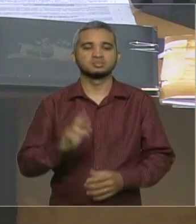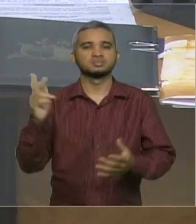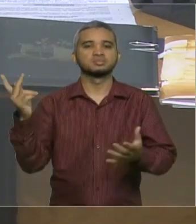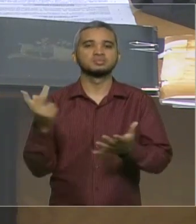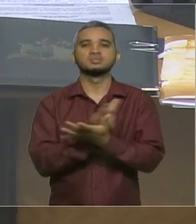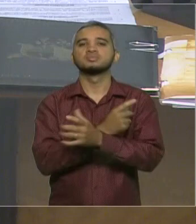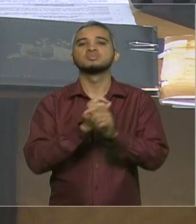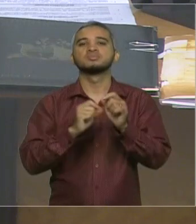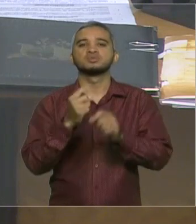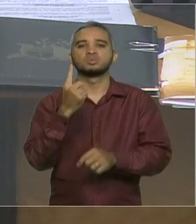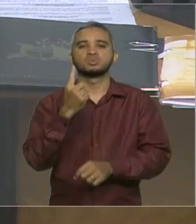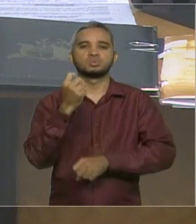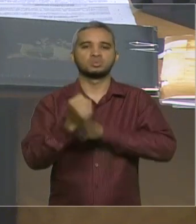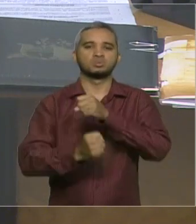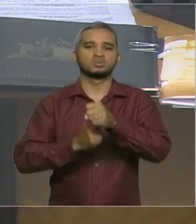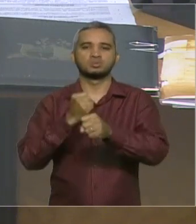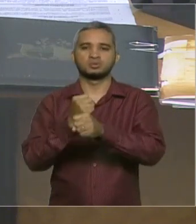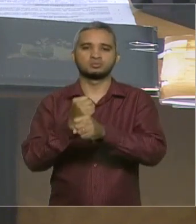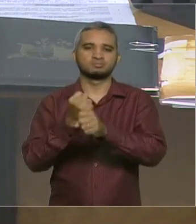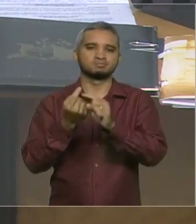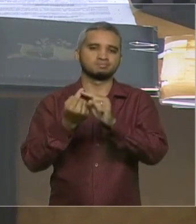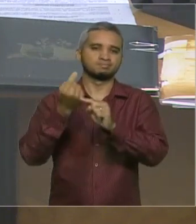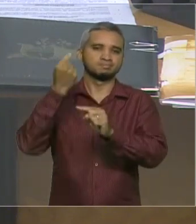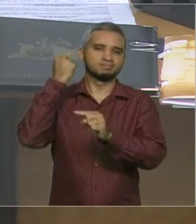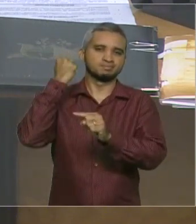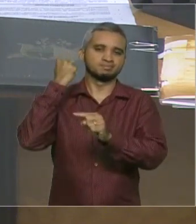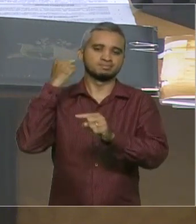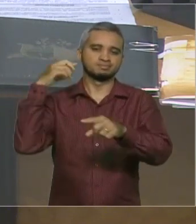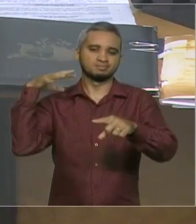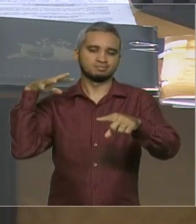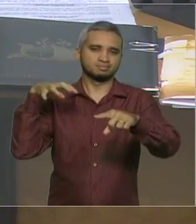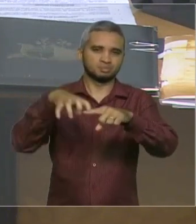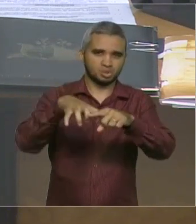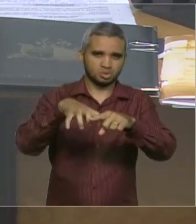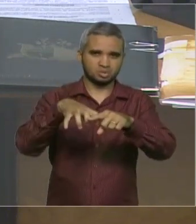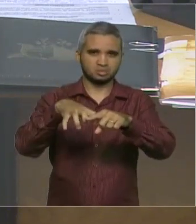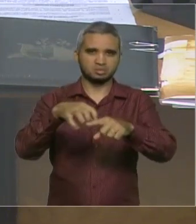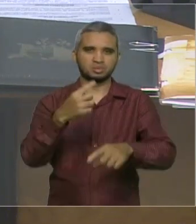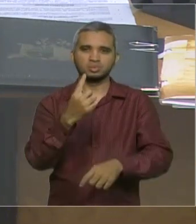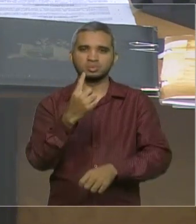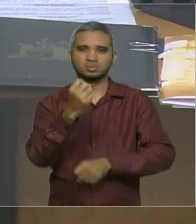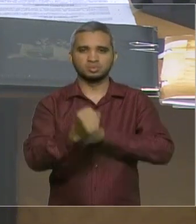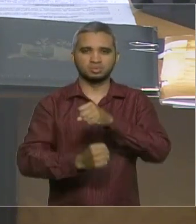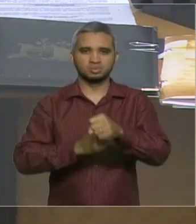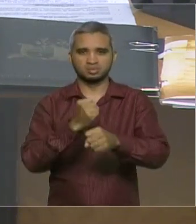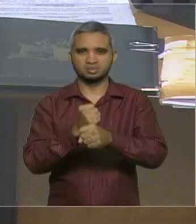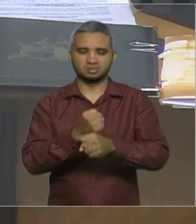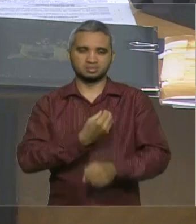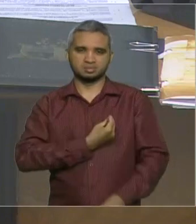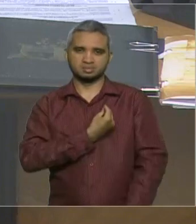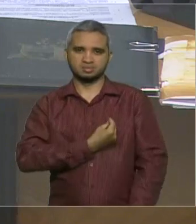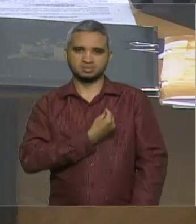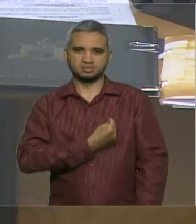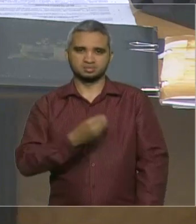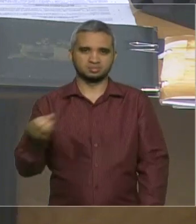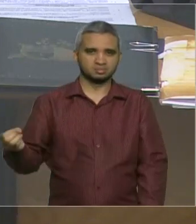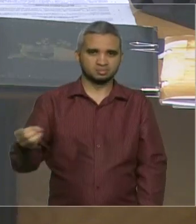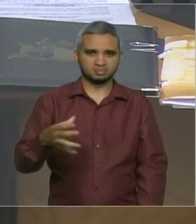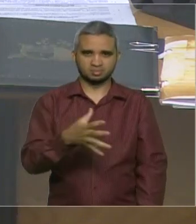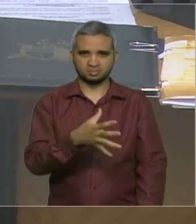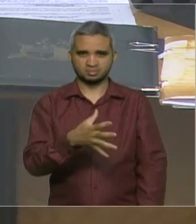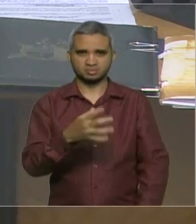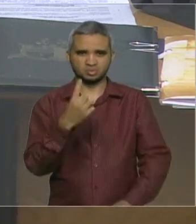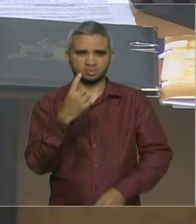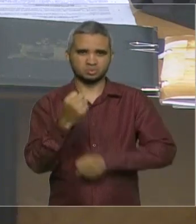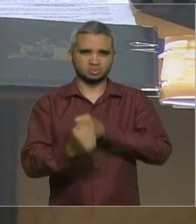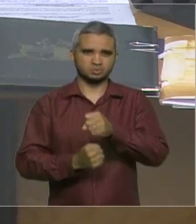de acidente. Um ano de uma nova vida, um ano de muitas dificuldades,